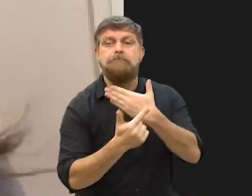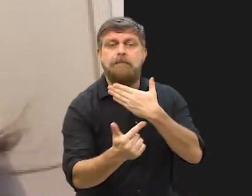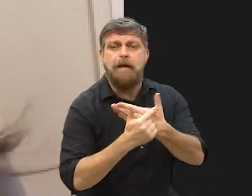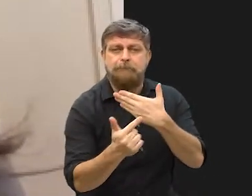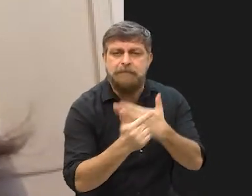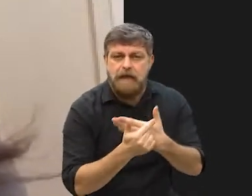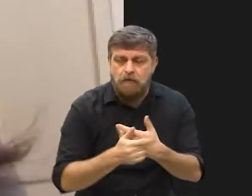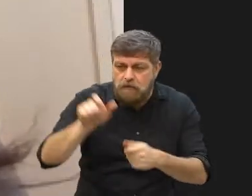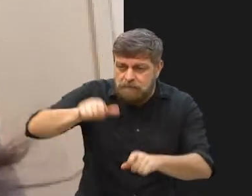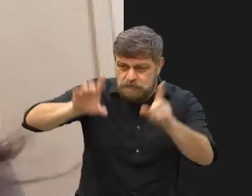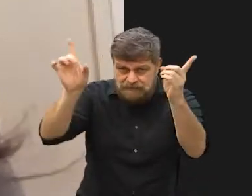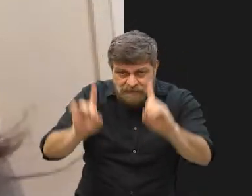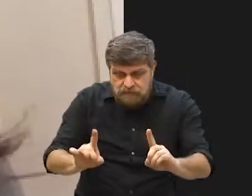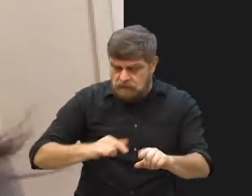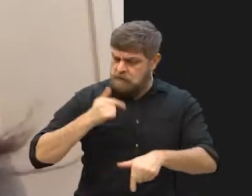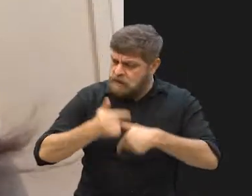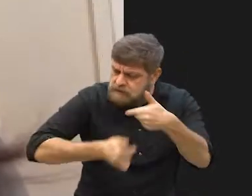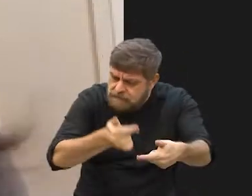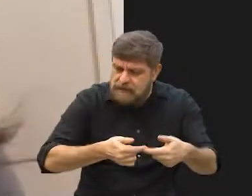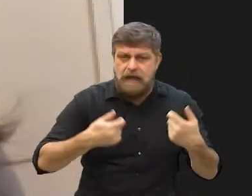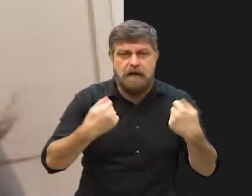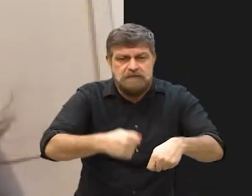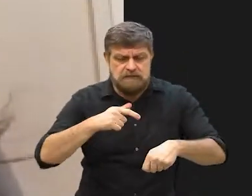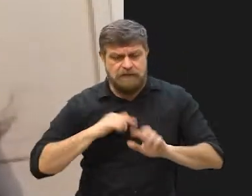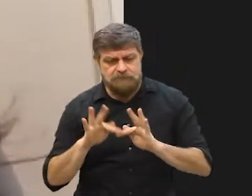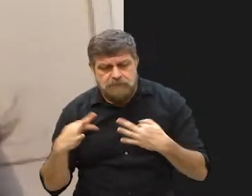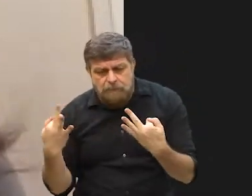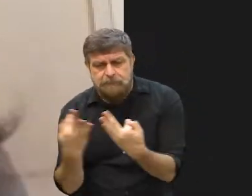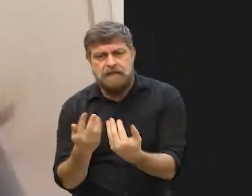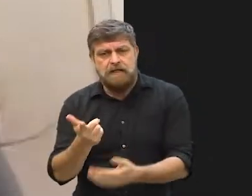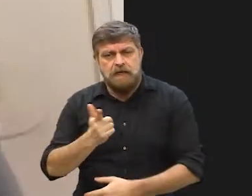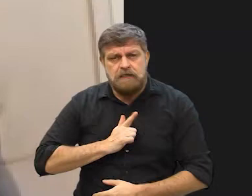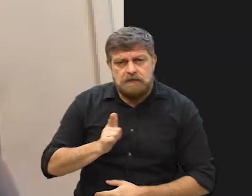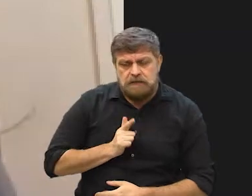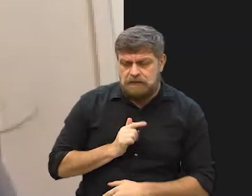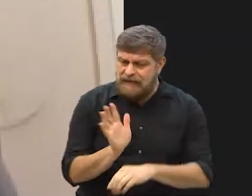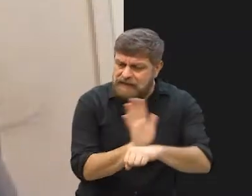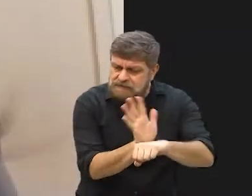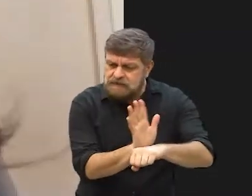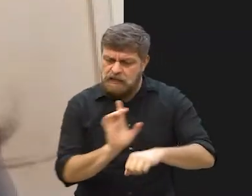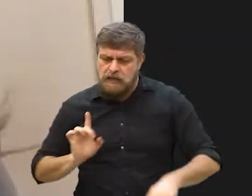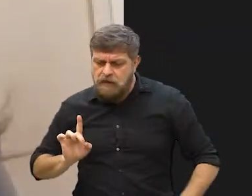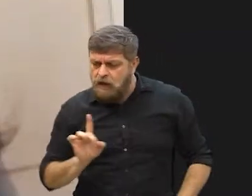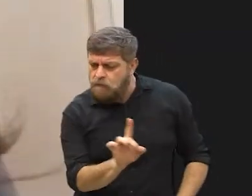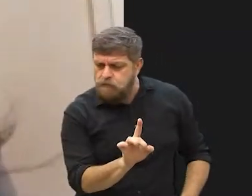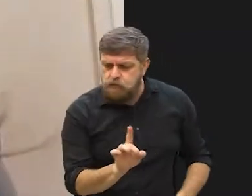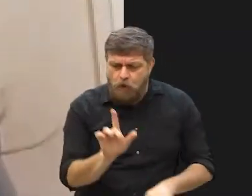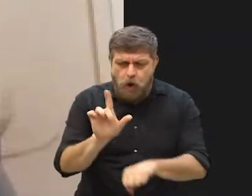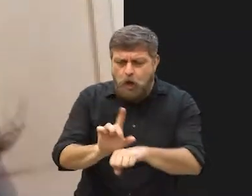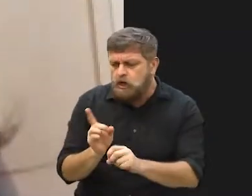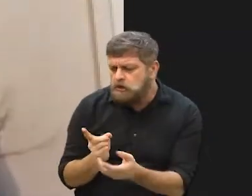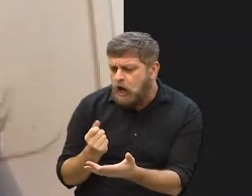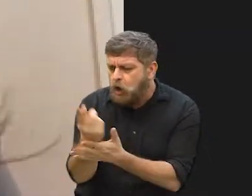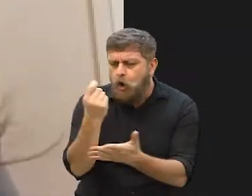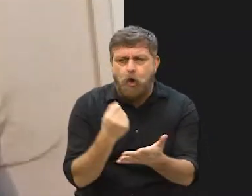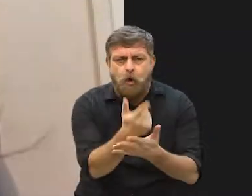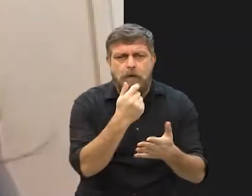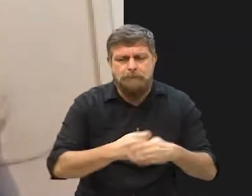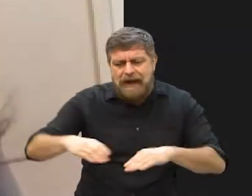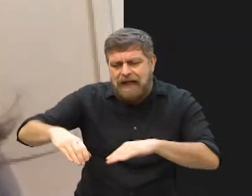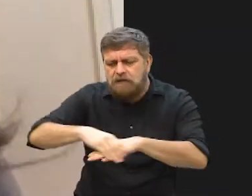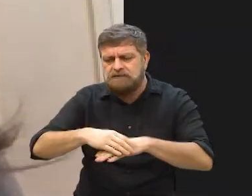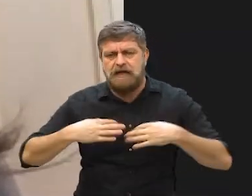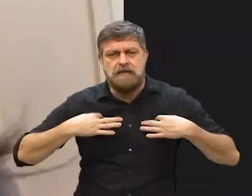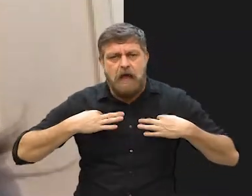A pessoa com deficiência precisa trabalhar, precisa ter família, precisa ir no cinema, precisa ir no comércio, comprar uma roupa, um